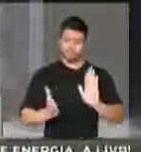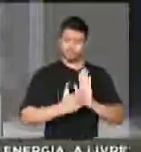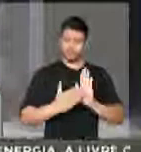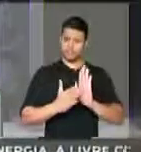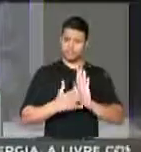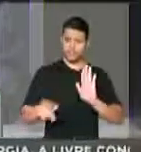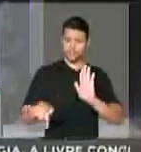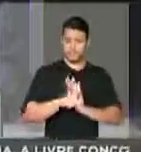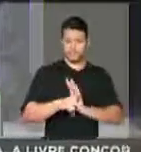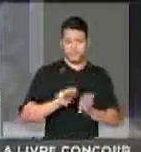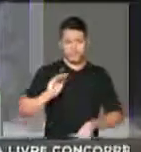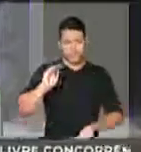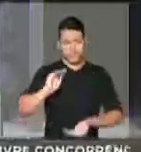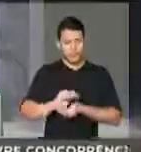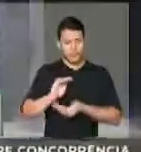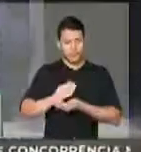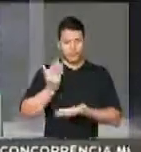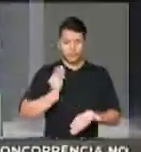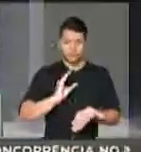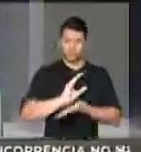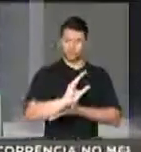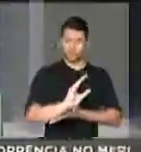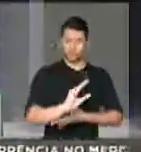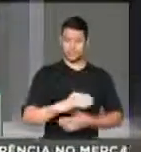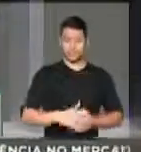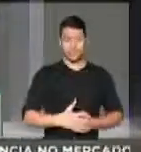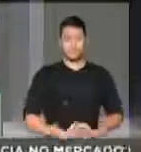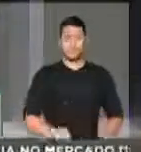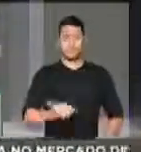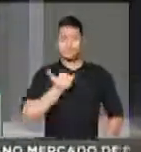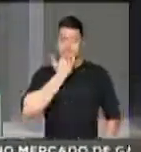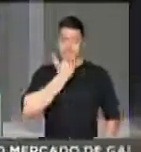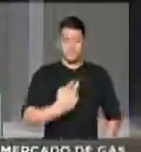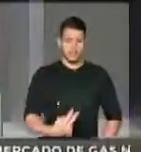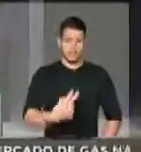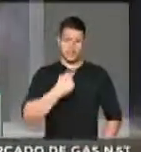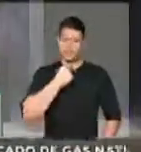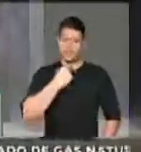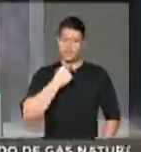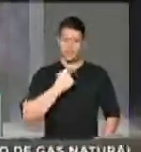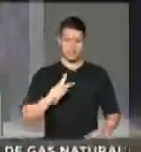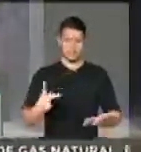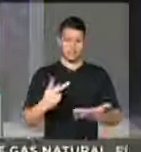financiamento da educação pública. Não pode isso ser